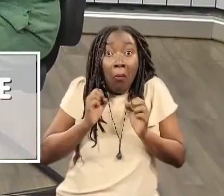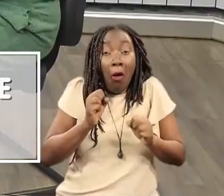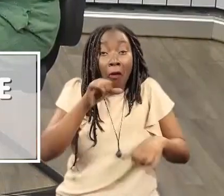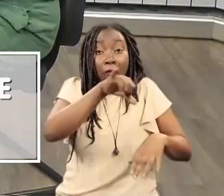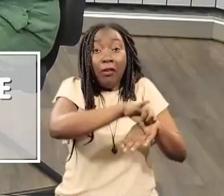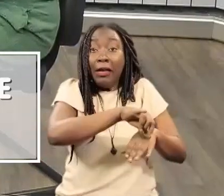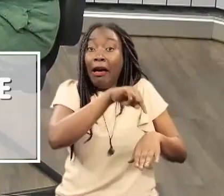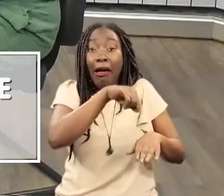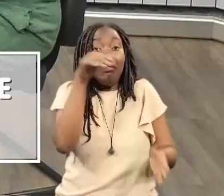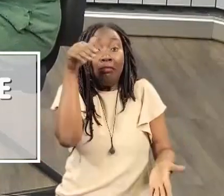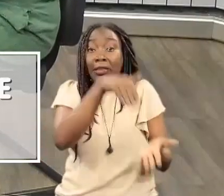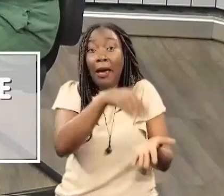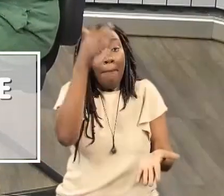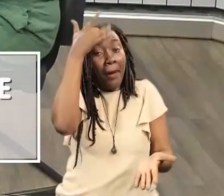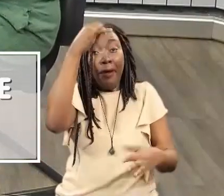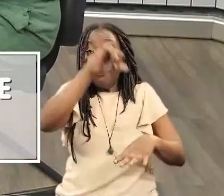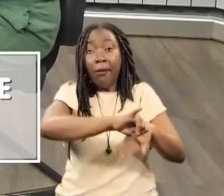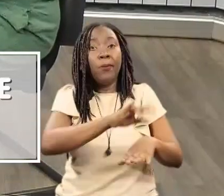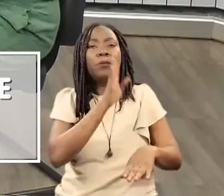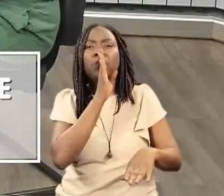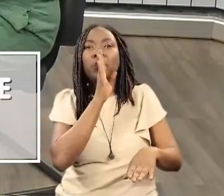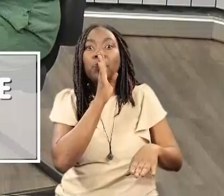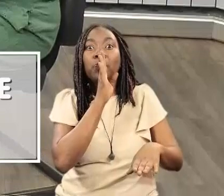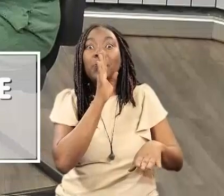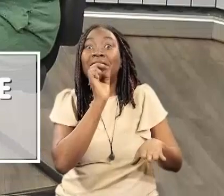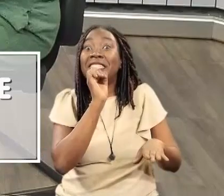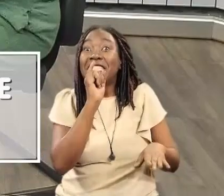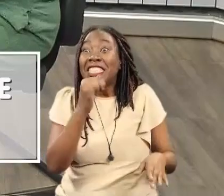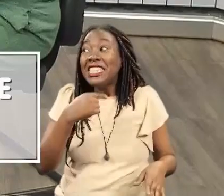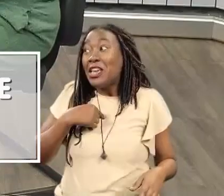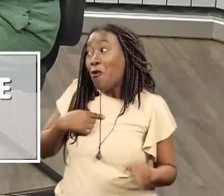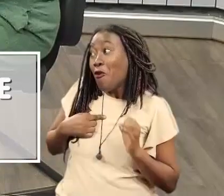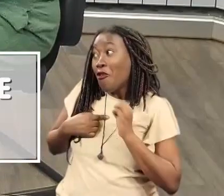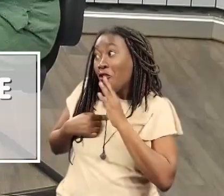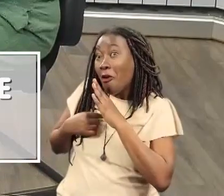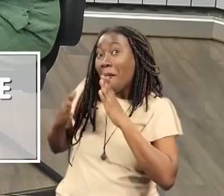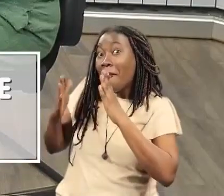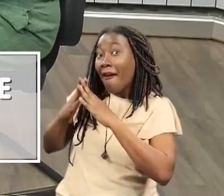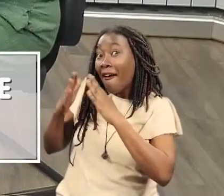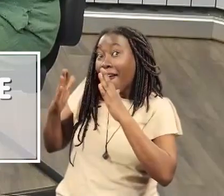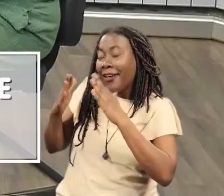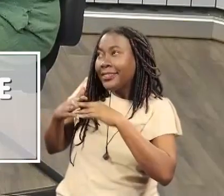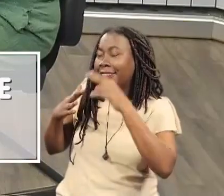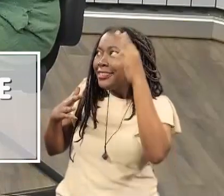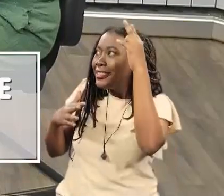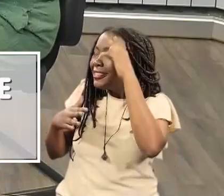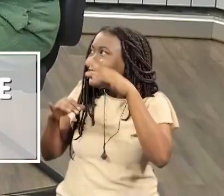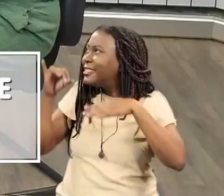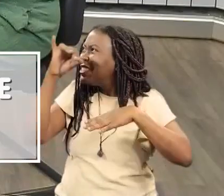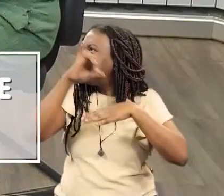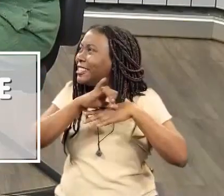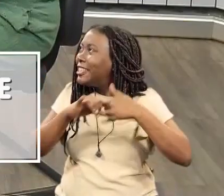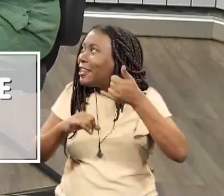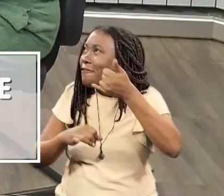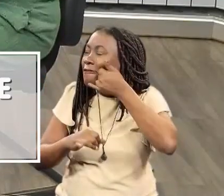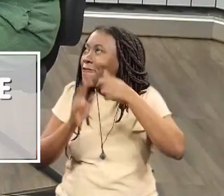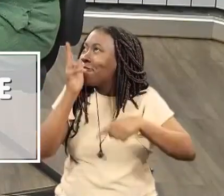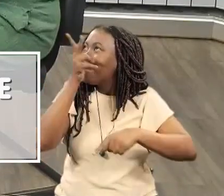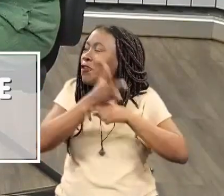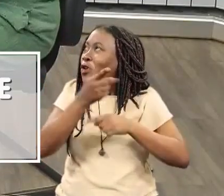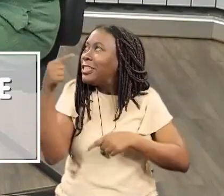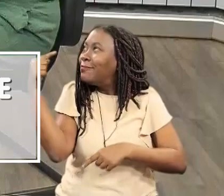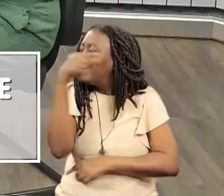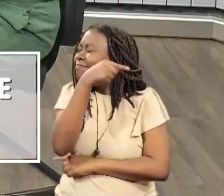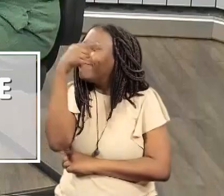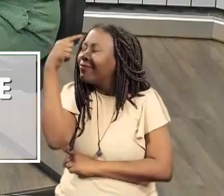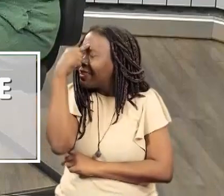até amanhã, se for possível. Ai, se eu for para casa e eu lembrar que eu deixei meu celular aqui no estúdio. E aí,